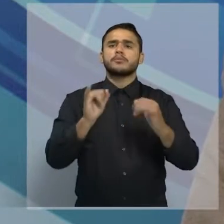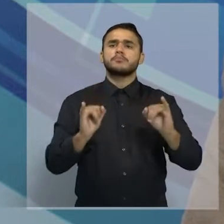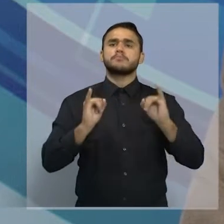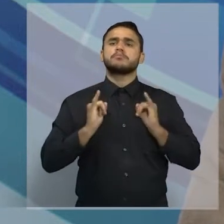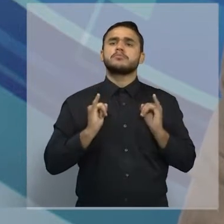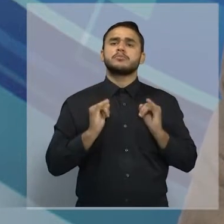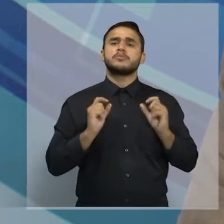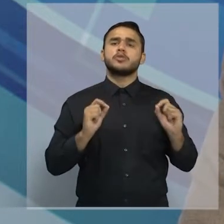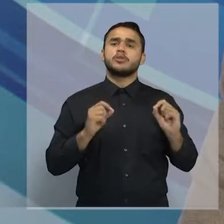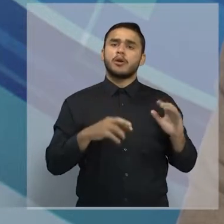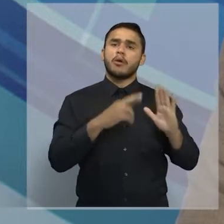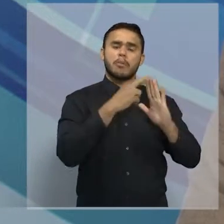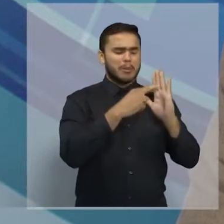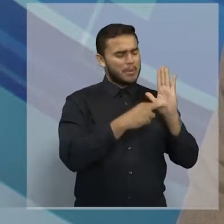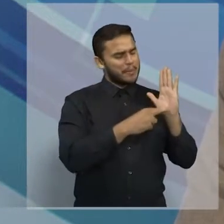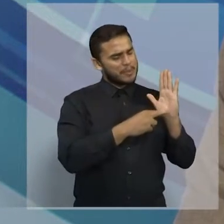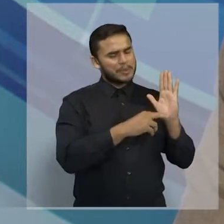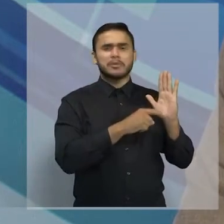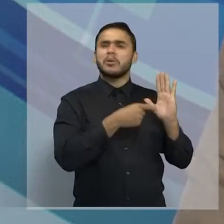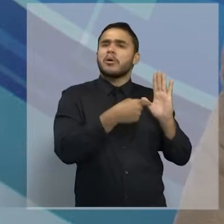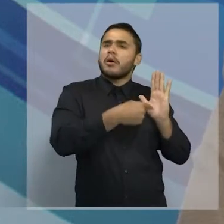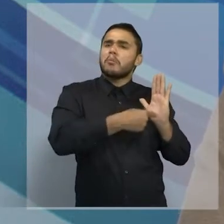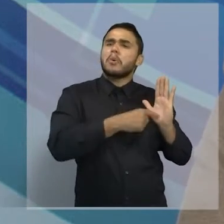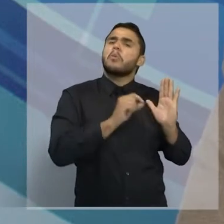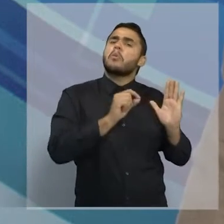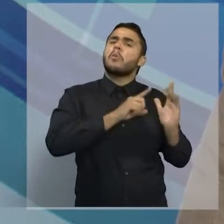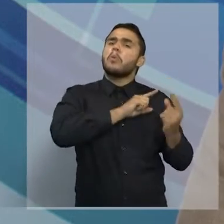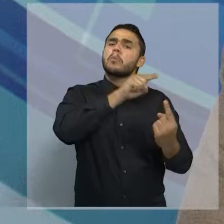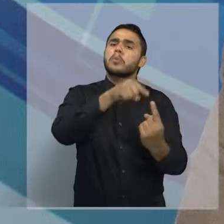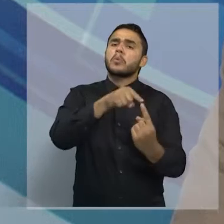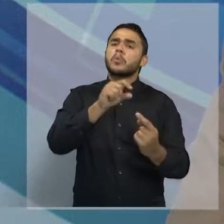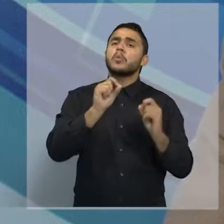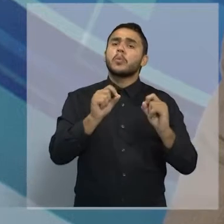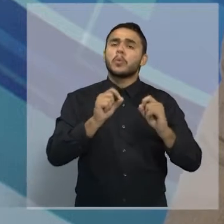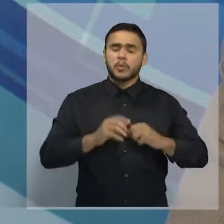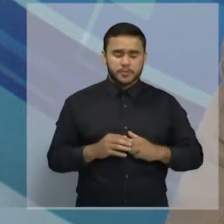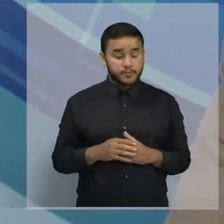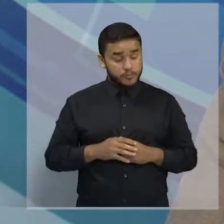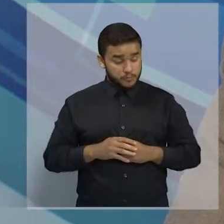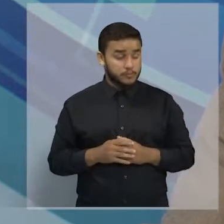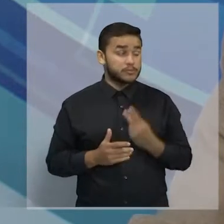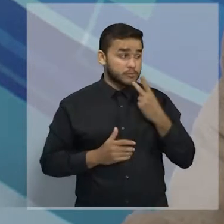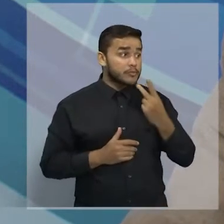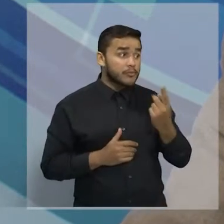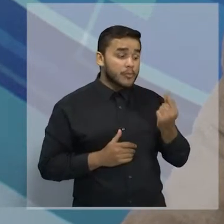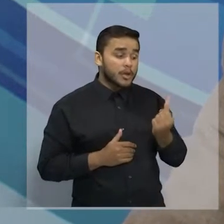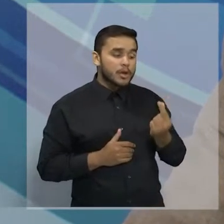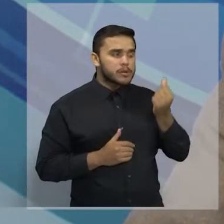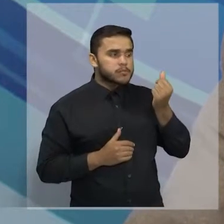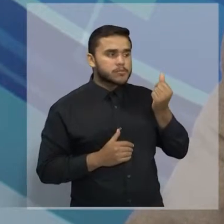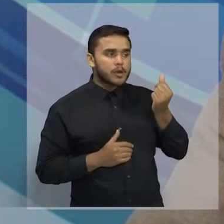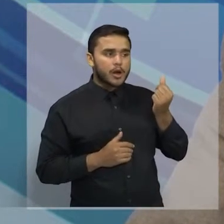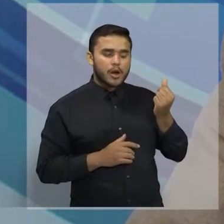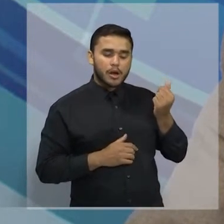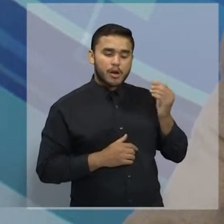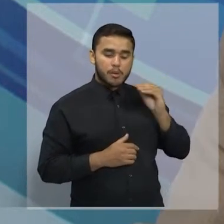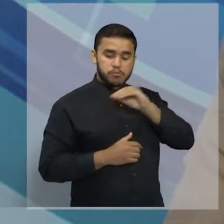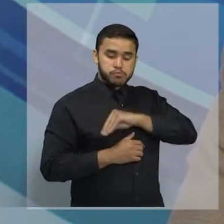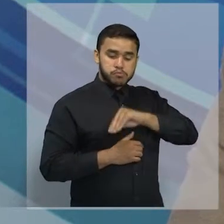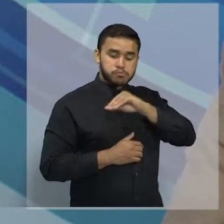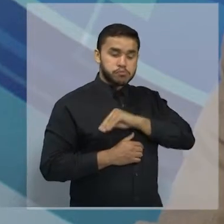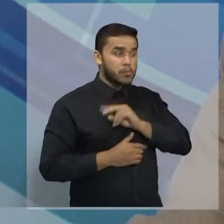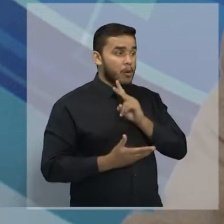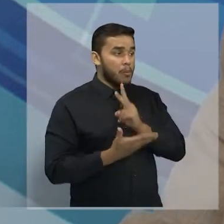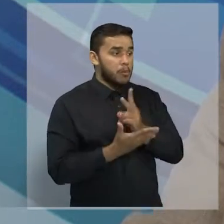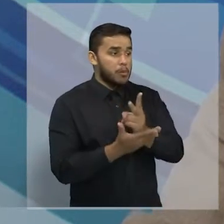tem que atender a que objetivos? Então, quando eu falo garantir renda para a inatividade do indivíduo, na